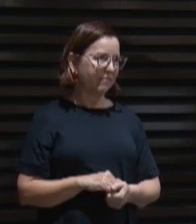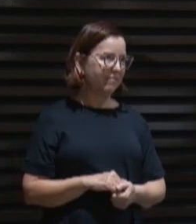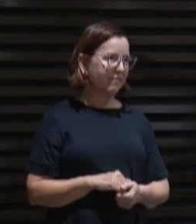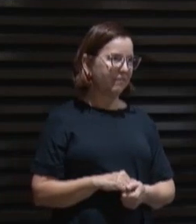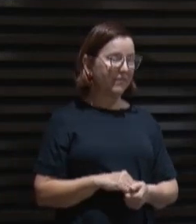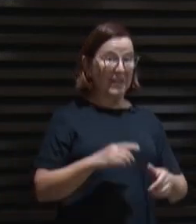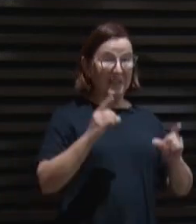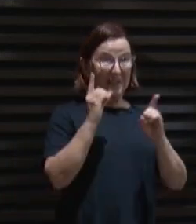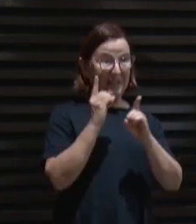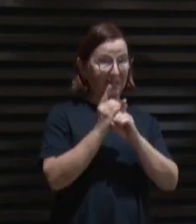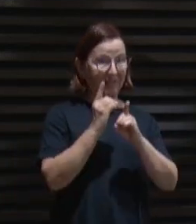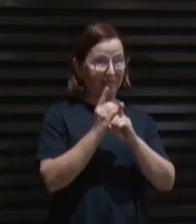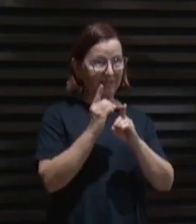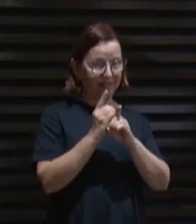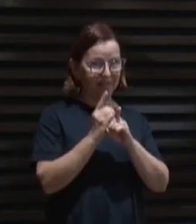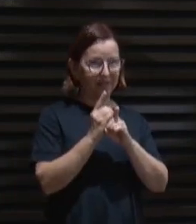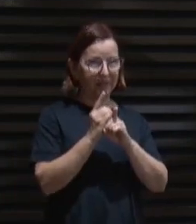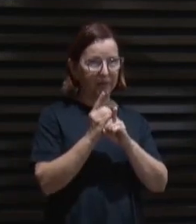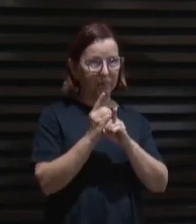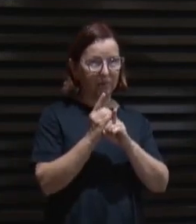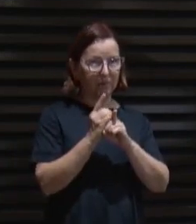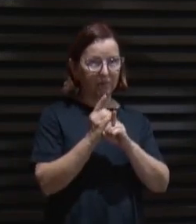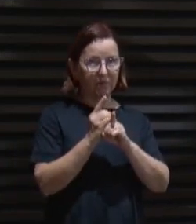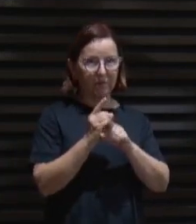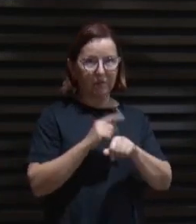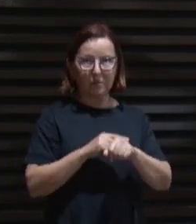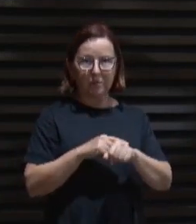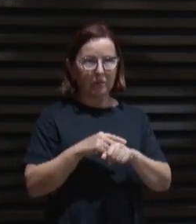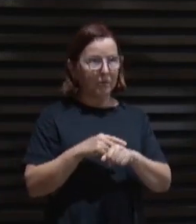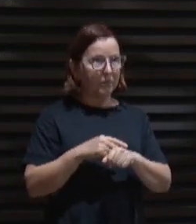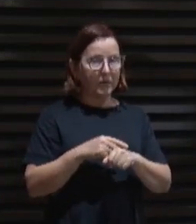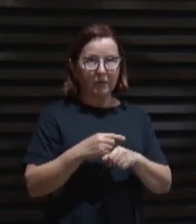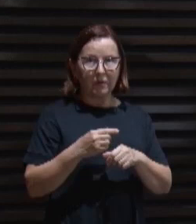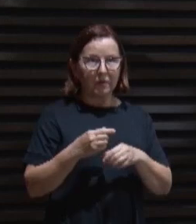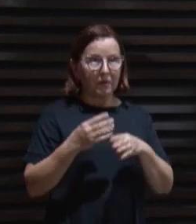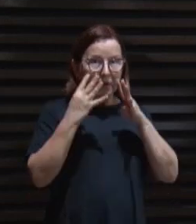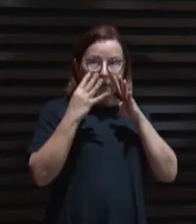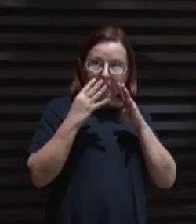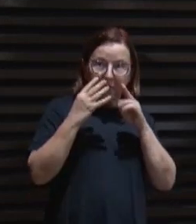Os discípulos estavam numa retaguarda. Quando viram aquela movimentação, deram no pé.